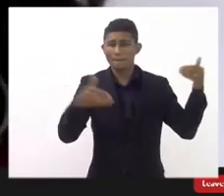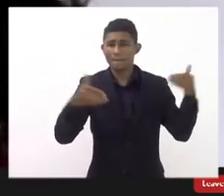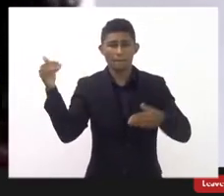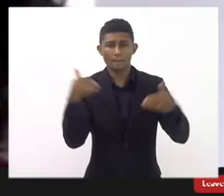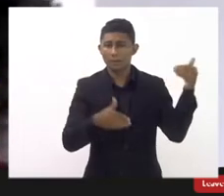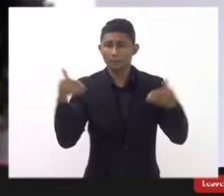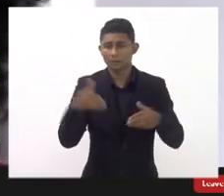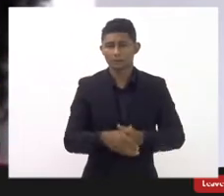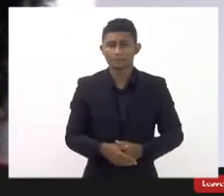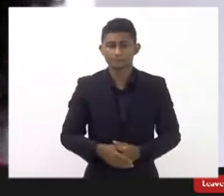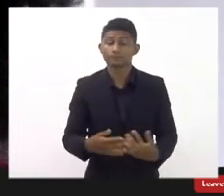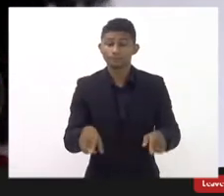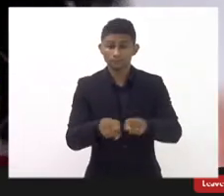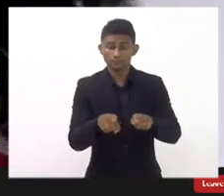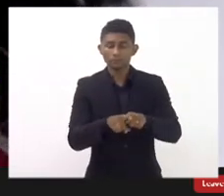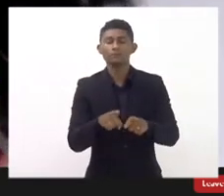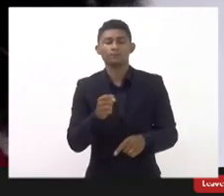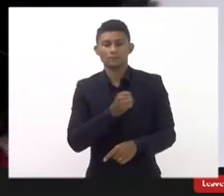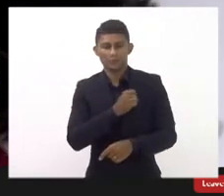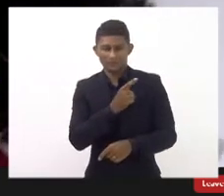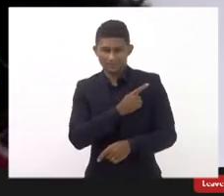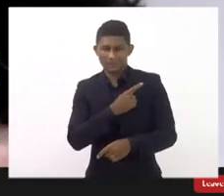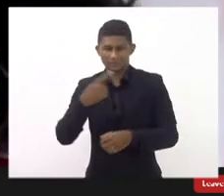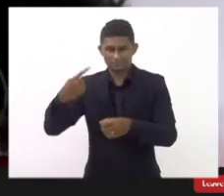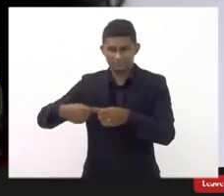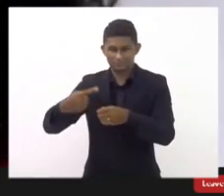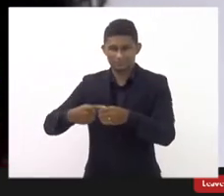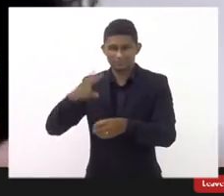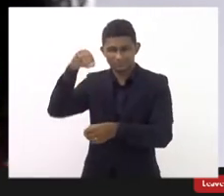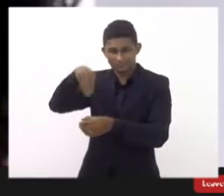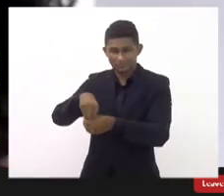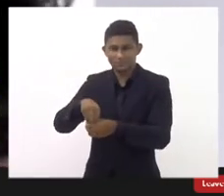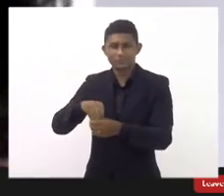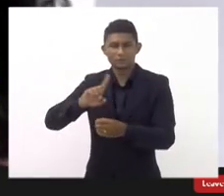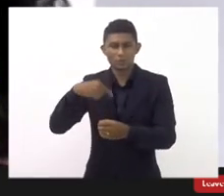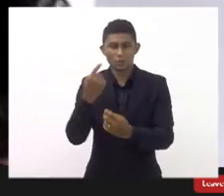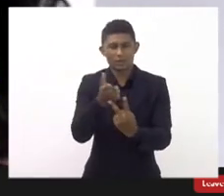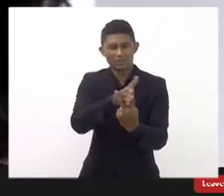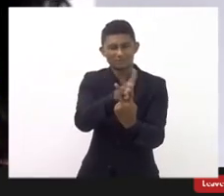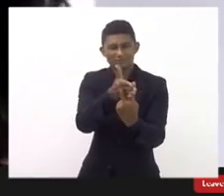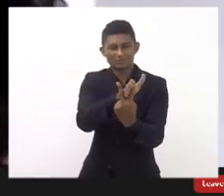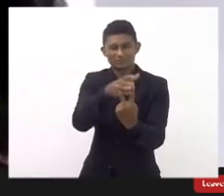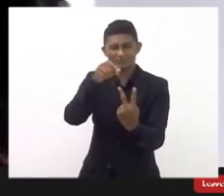dentro do próprio município de São Gonçalo, como nós estamos ali no limite entre São Gonçalo e Niterói,